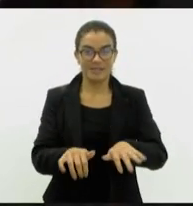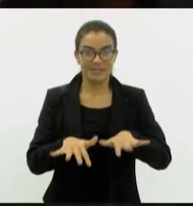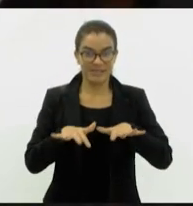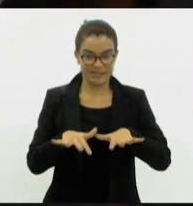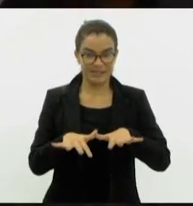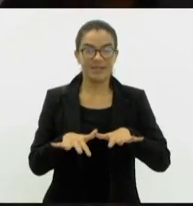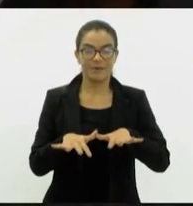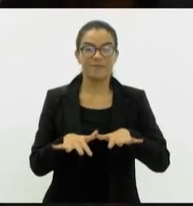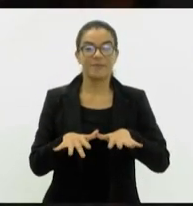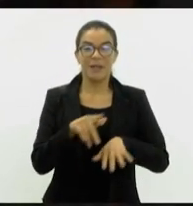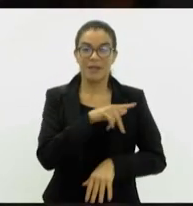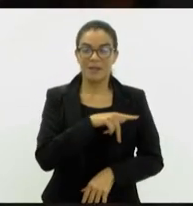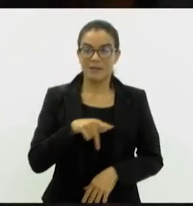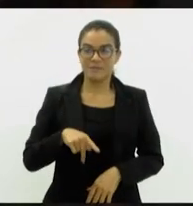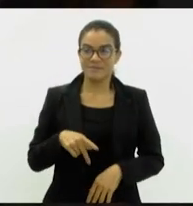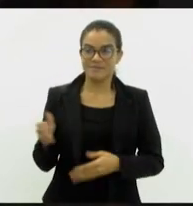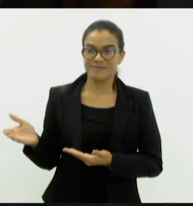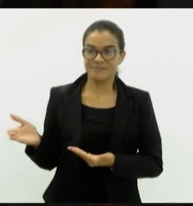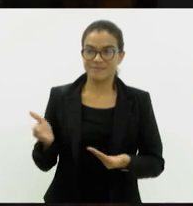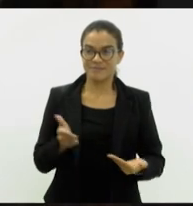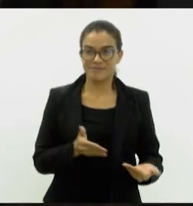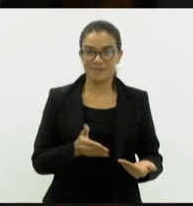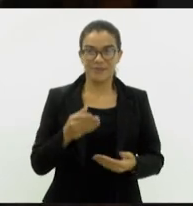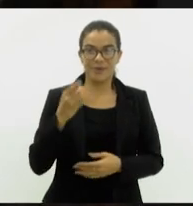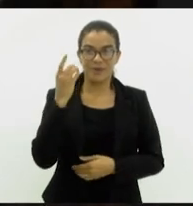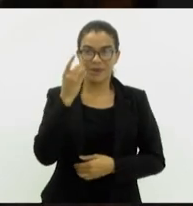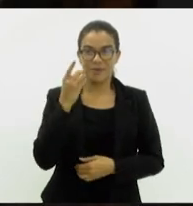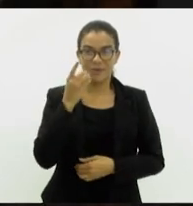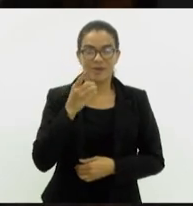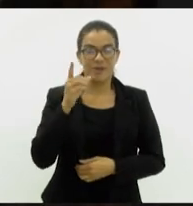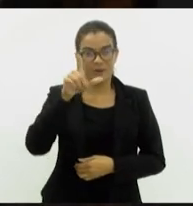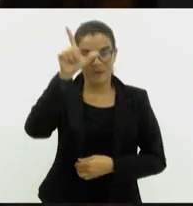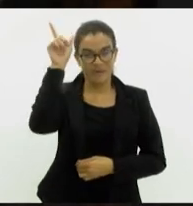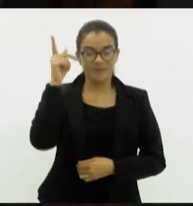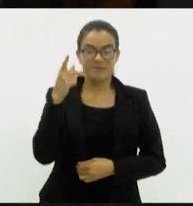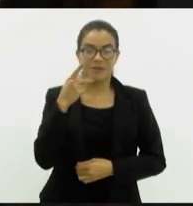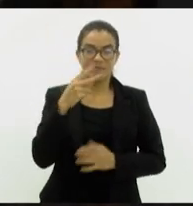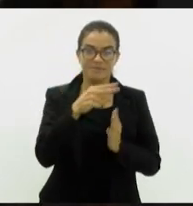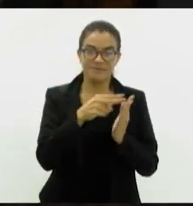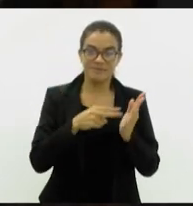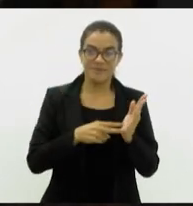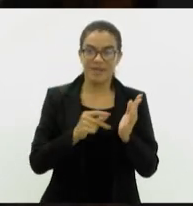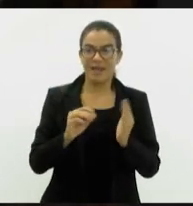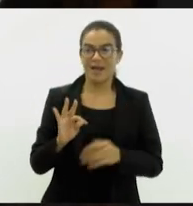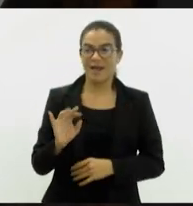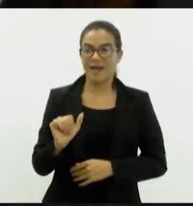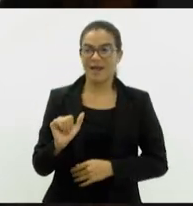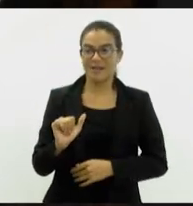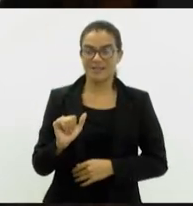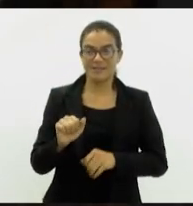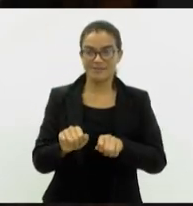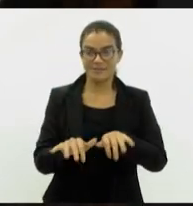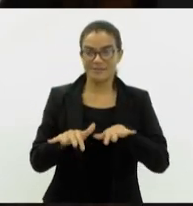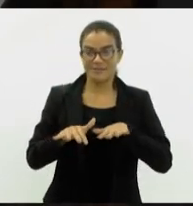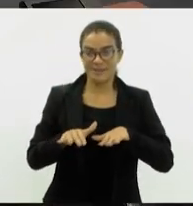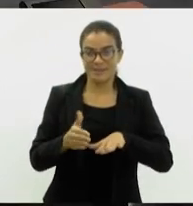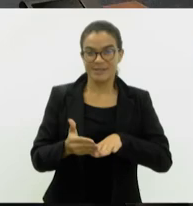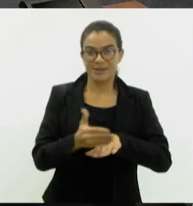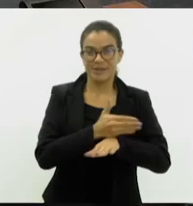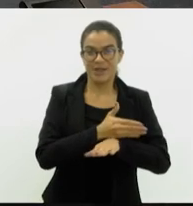sessão a presidência convida o Nobre Deputado luí Paulo para fazer a leitura da ata da sessão